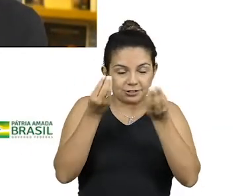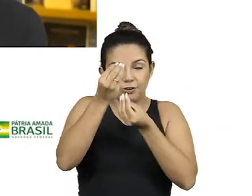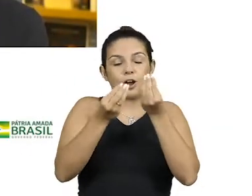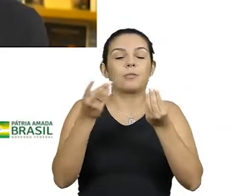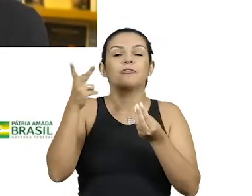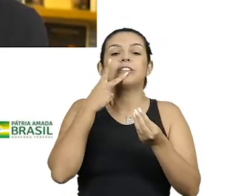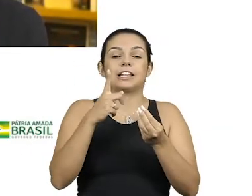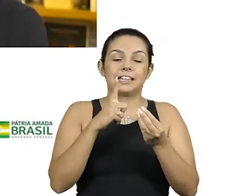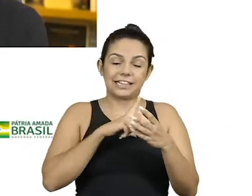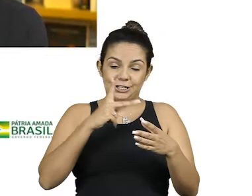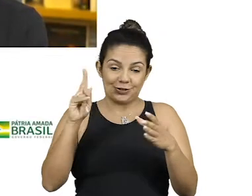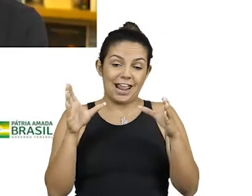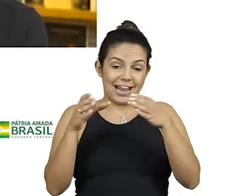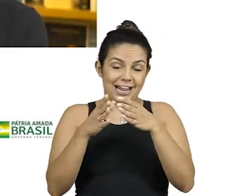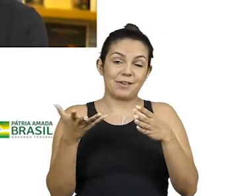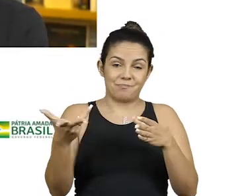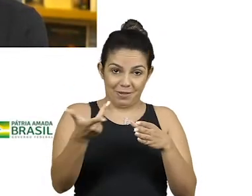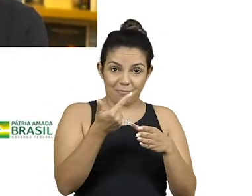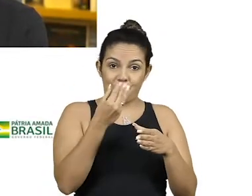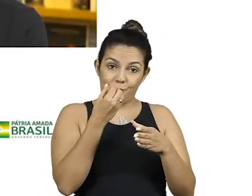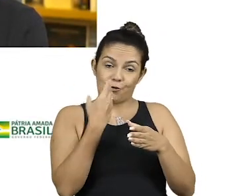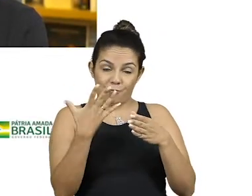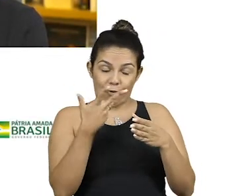fora o Sérgio Rodrigues, o resto de todo mundo é muito bom.